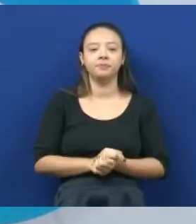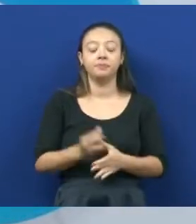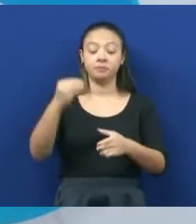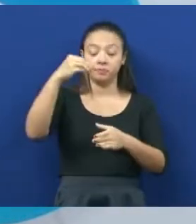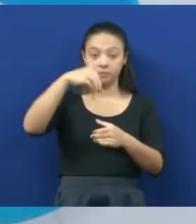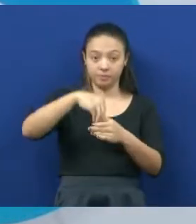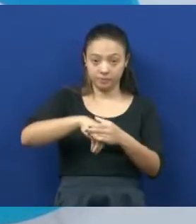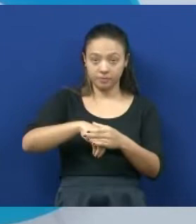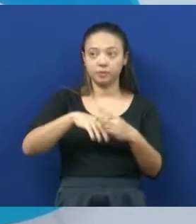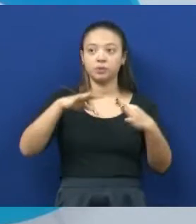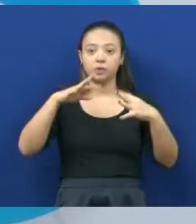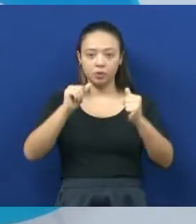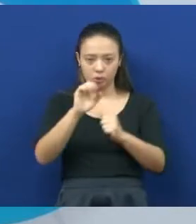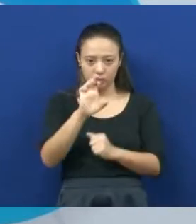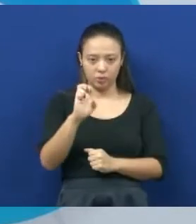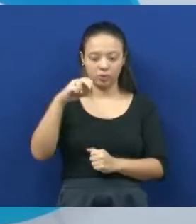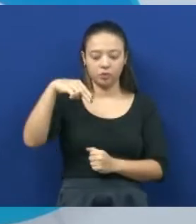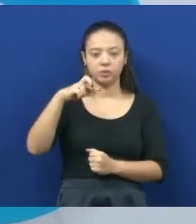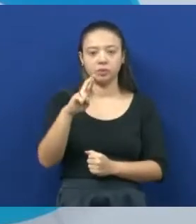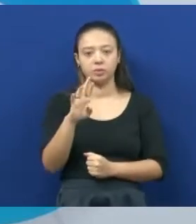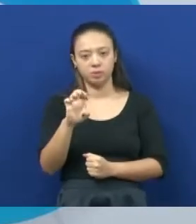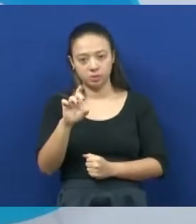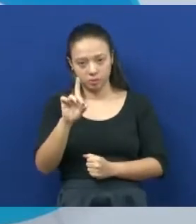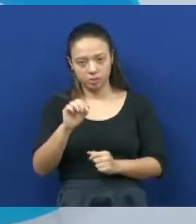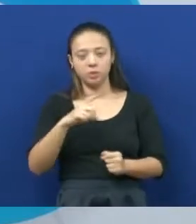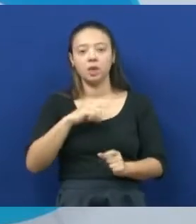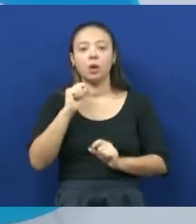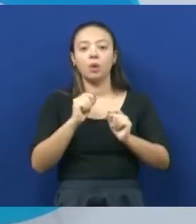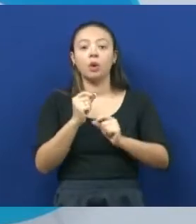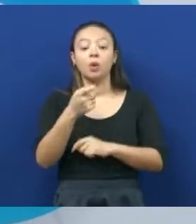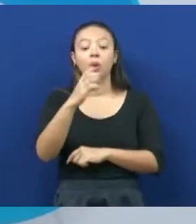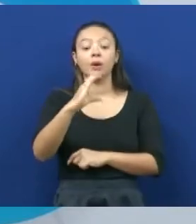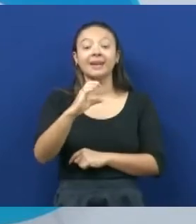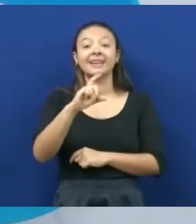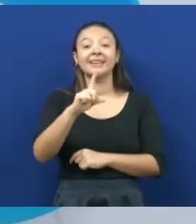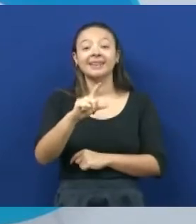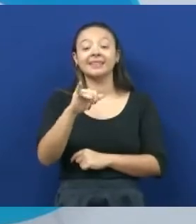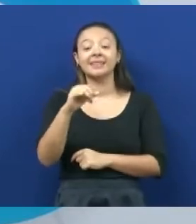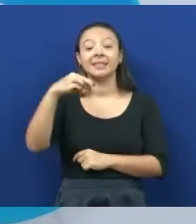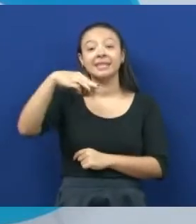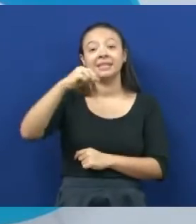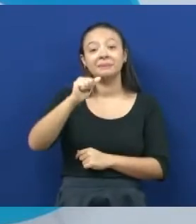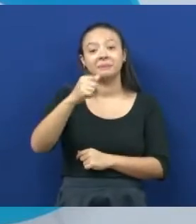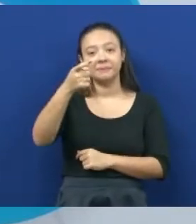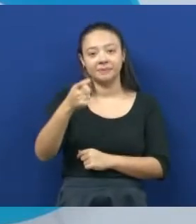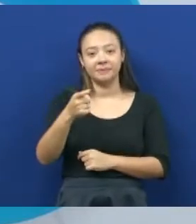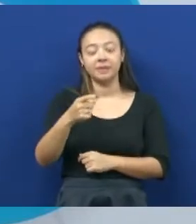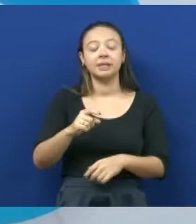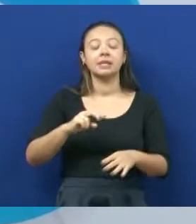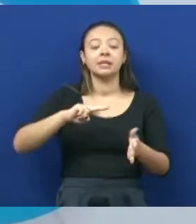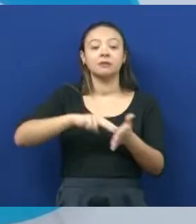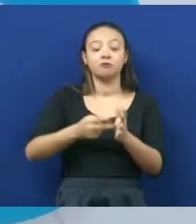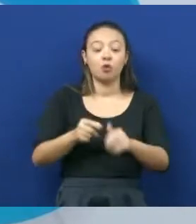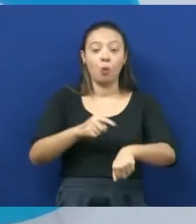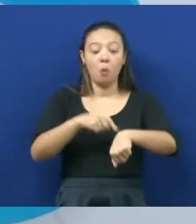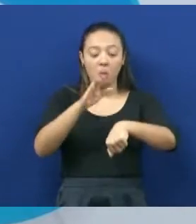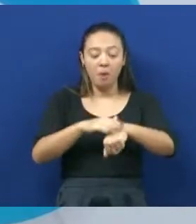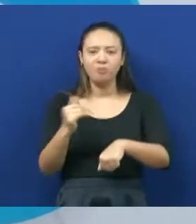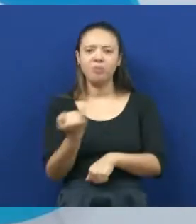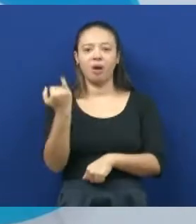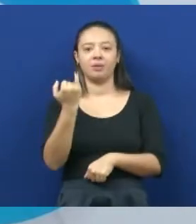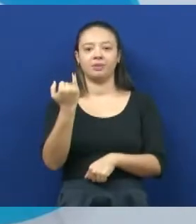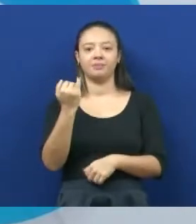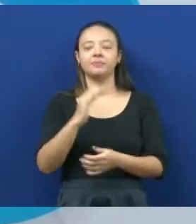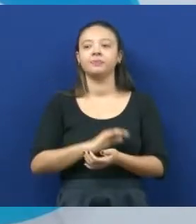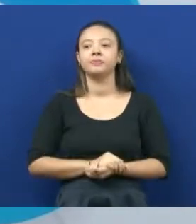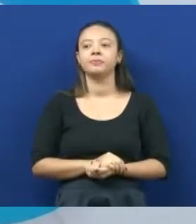do enredo, o clímax, que é o ponto de tensão que acontece dentro dessa discussão, dentro desse desenvolvimento.